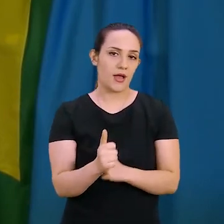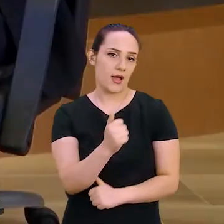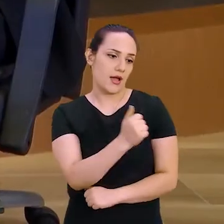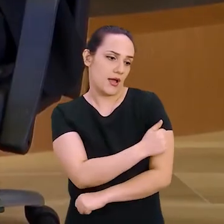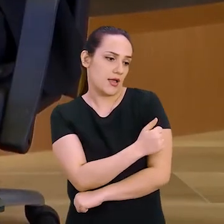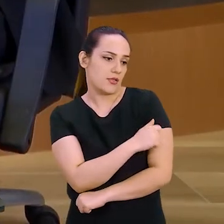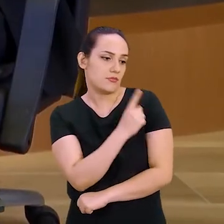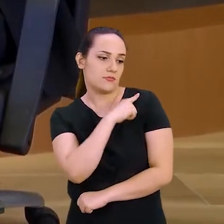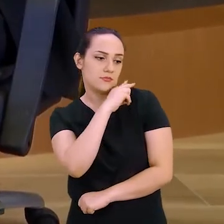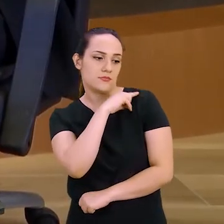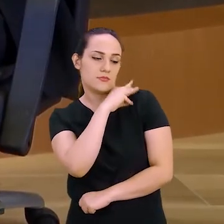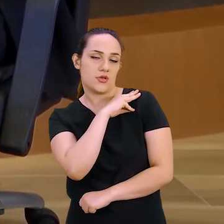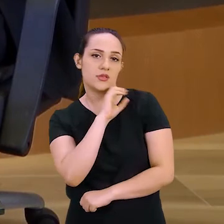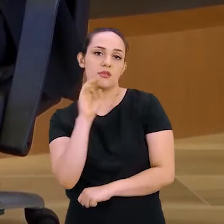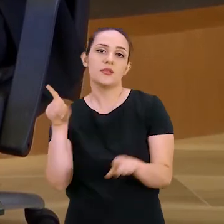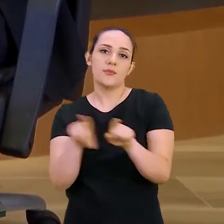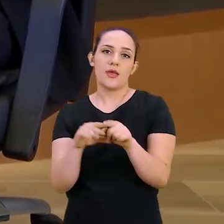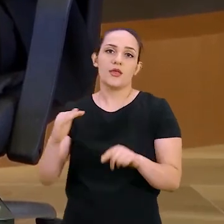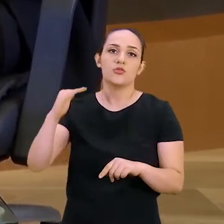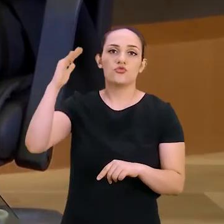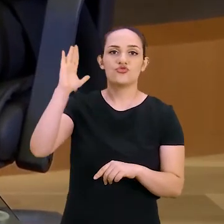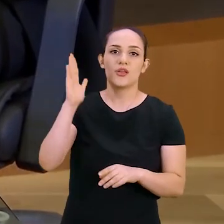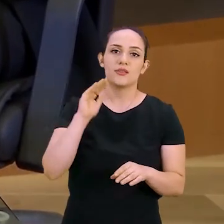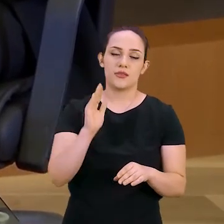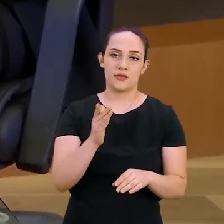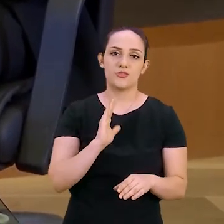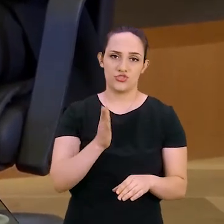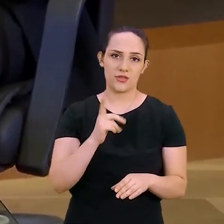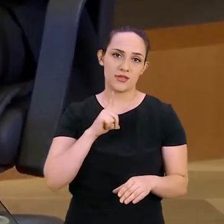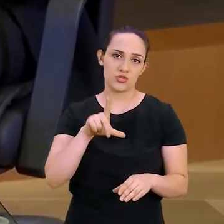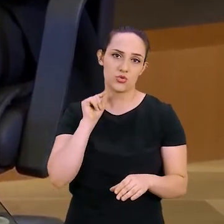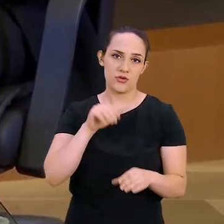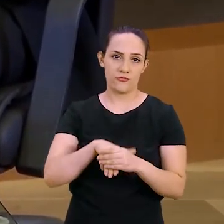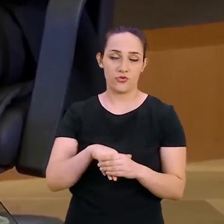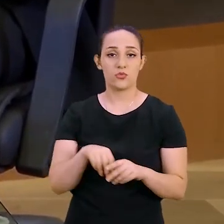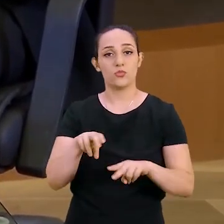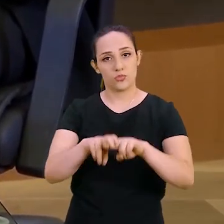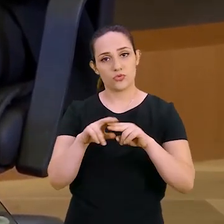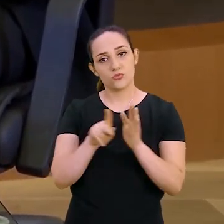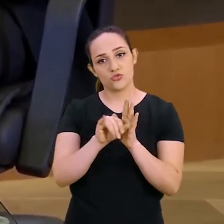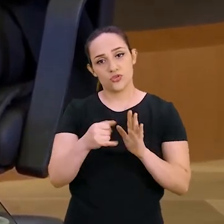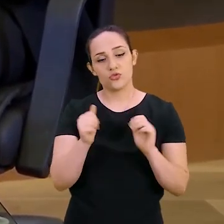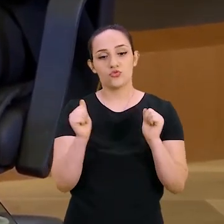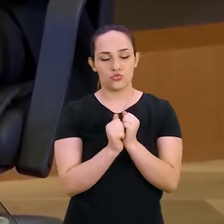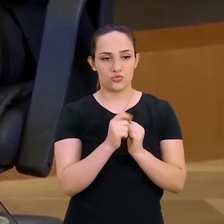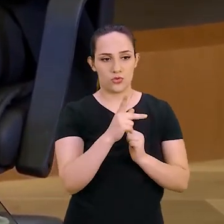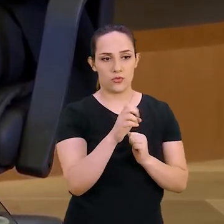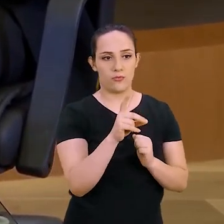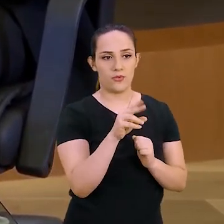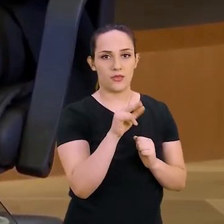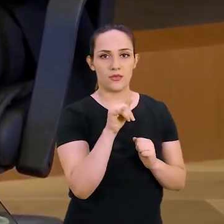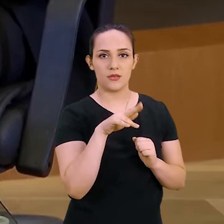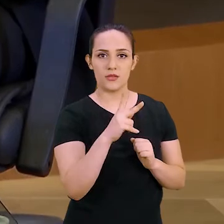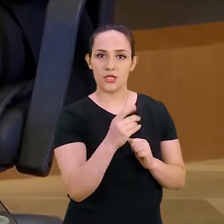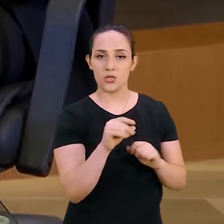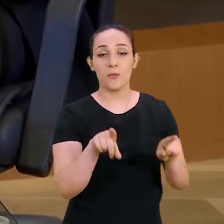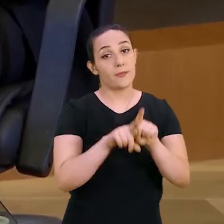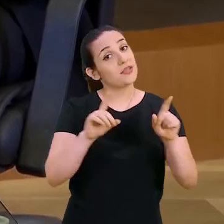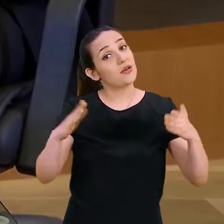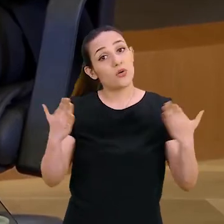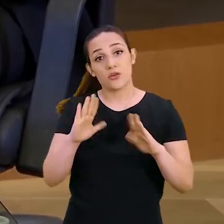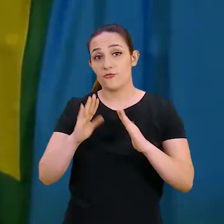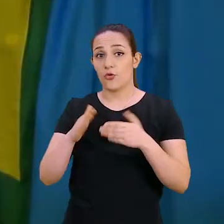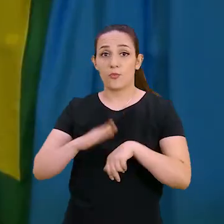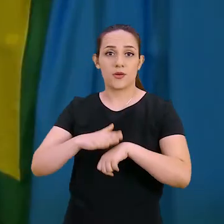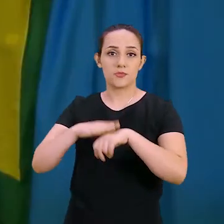com aqueles alunos do ensino médio e os adultos que já votam. Então, o projeto continua com o Pedrinho, mas